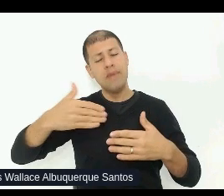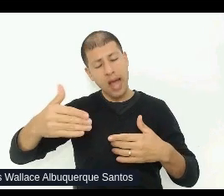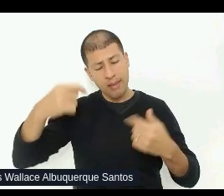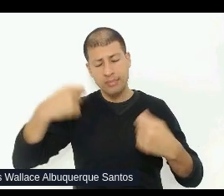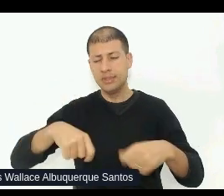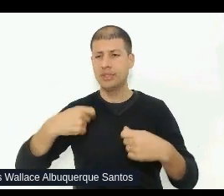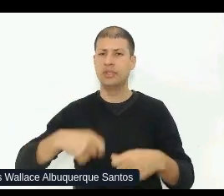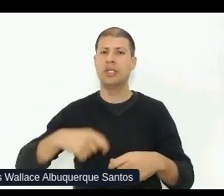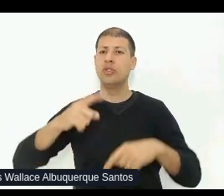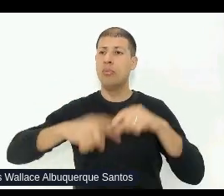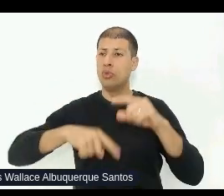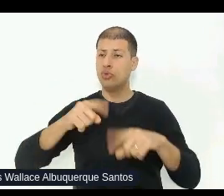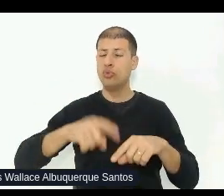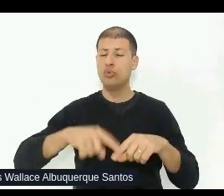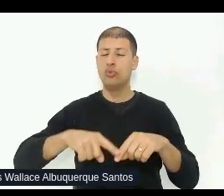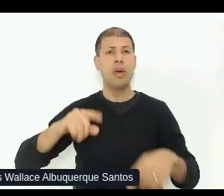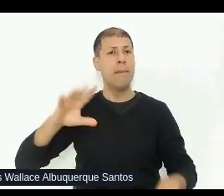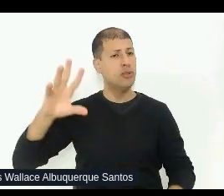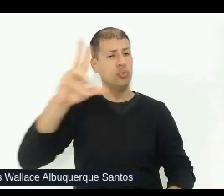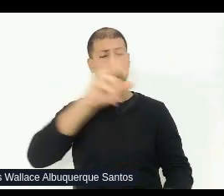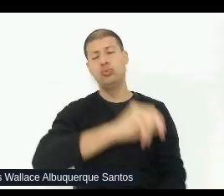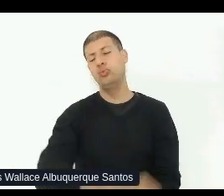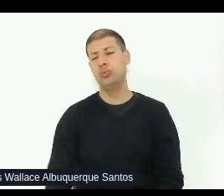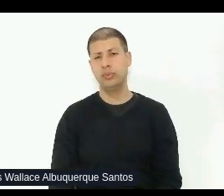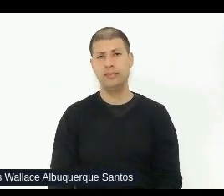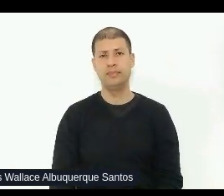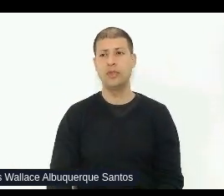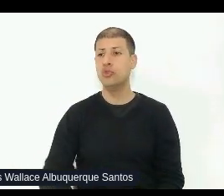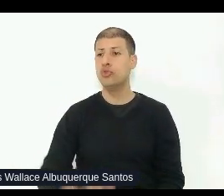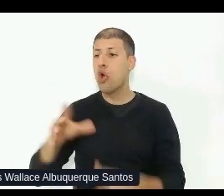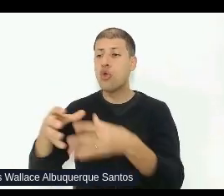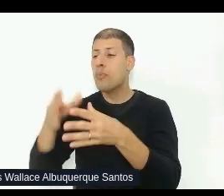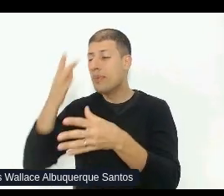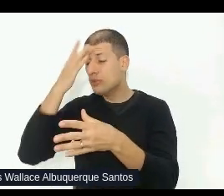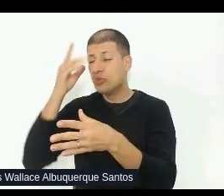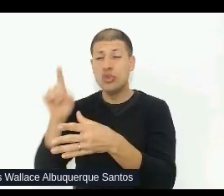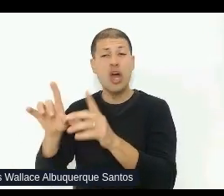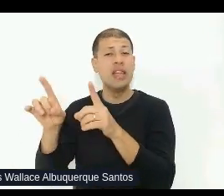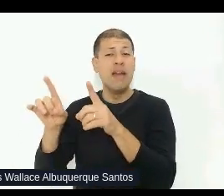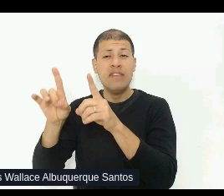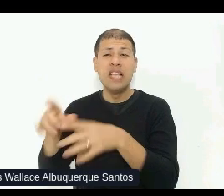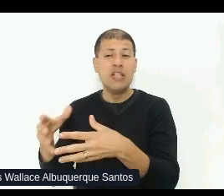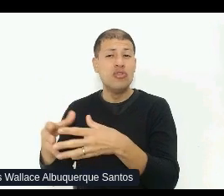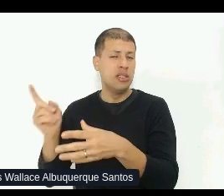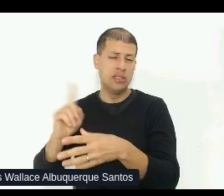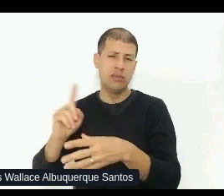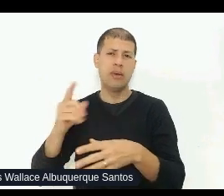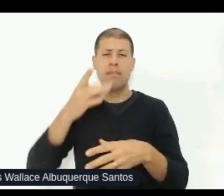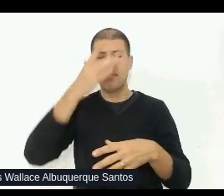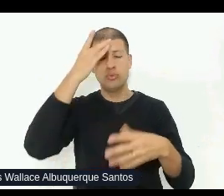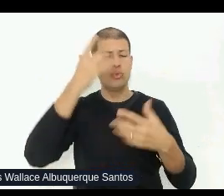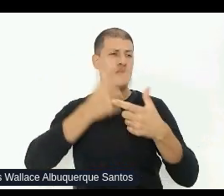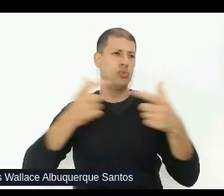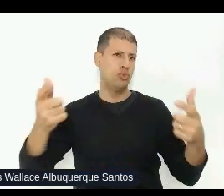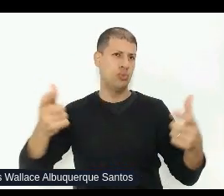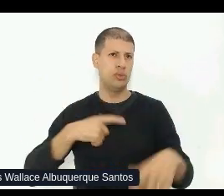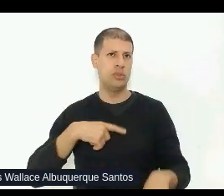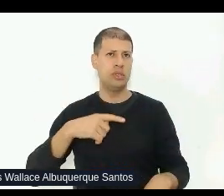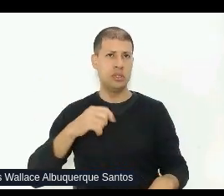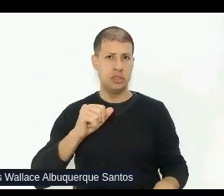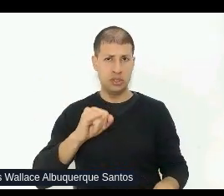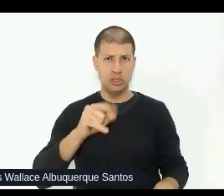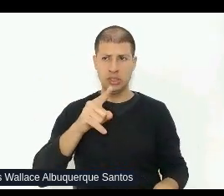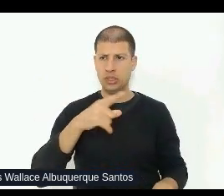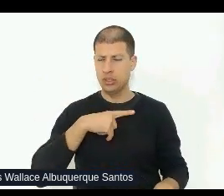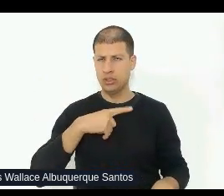é só para essas pessoas, é só para todos. Então, a acessibilidade tem que vir desde o início do projeto. Se não vir, se você pegar um projeto